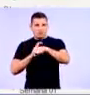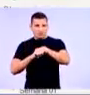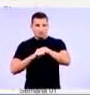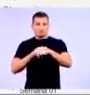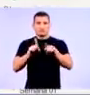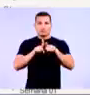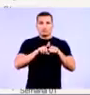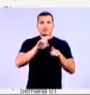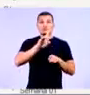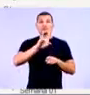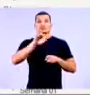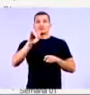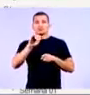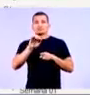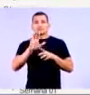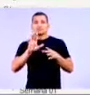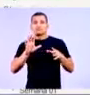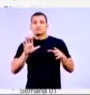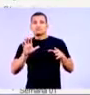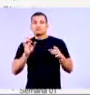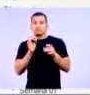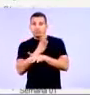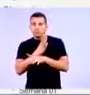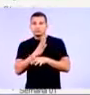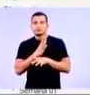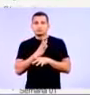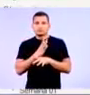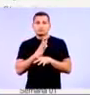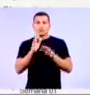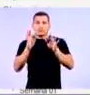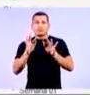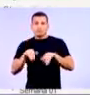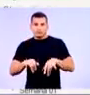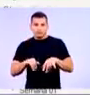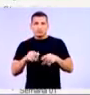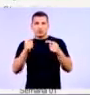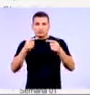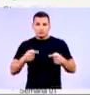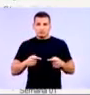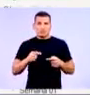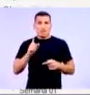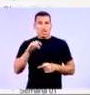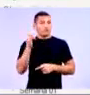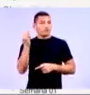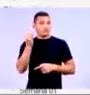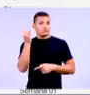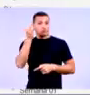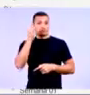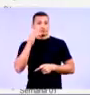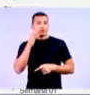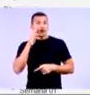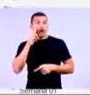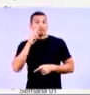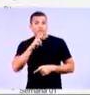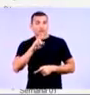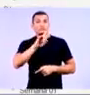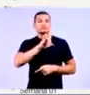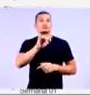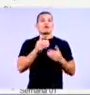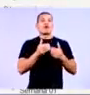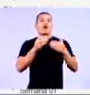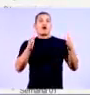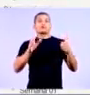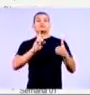dia que vai fechar o questionário. É muito importante você ficar atento a essas duas datas, que dia que abre e que dia